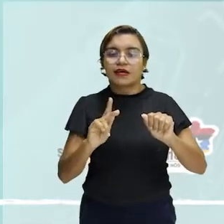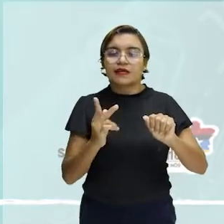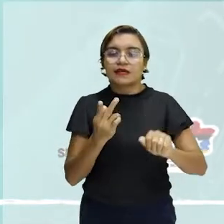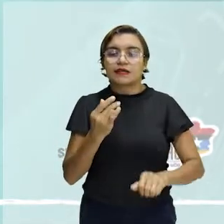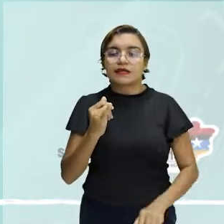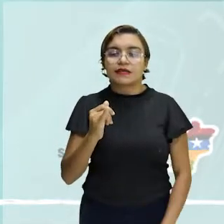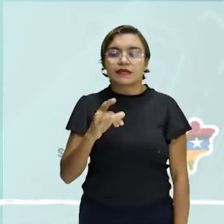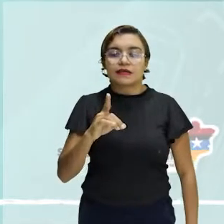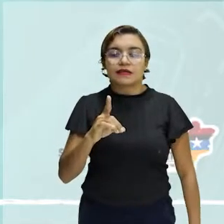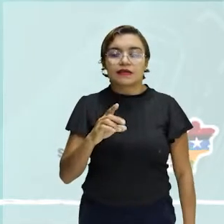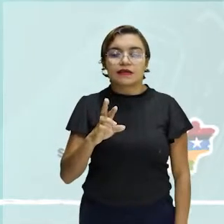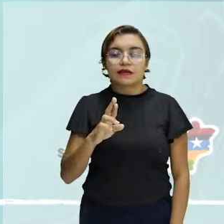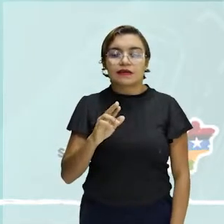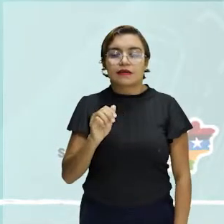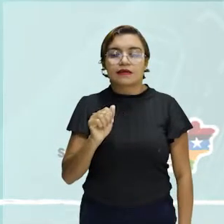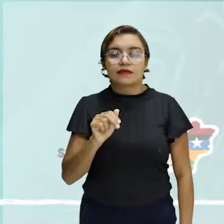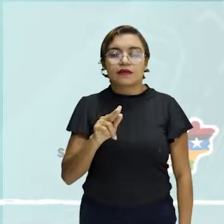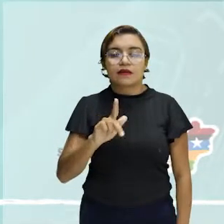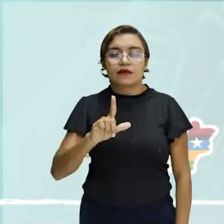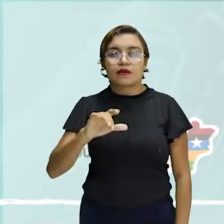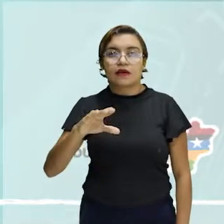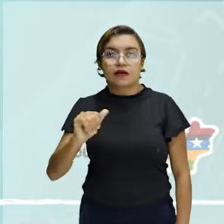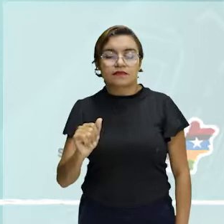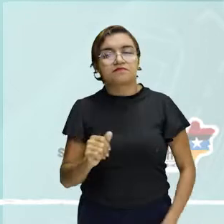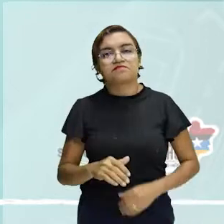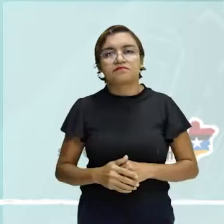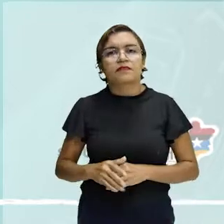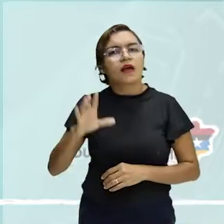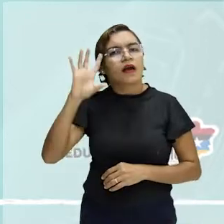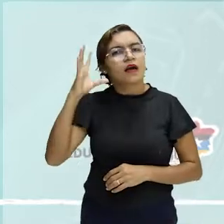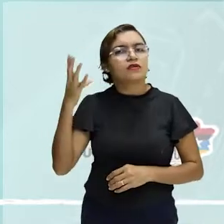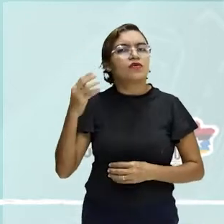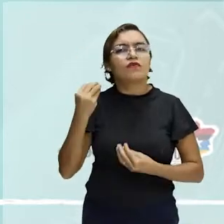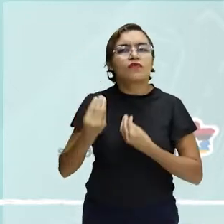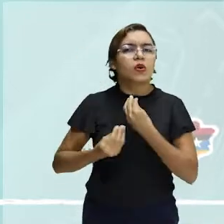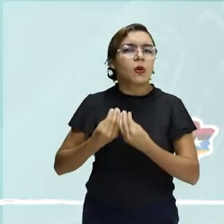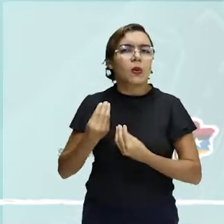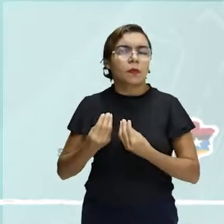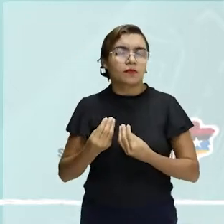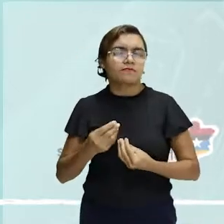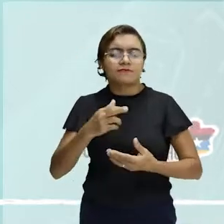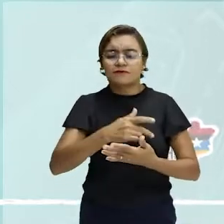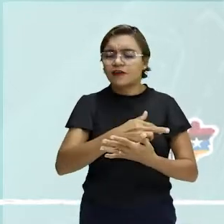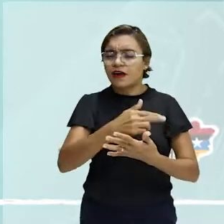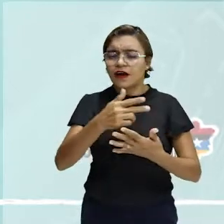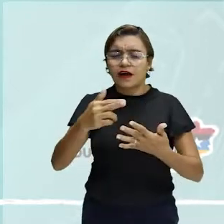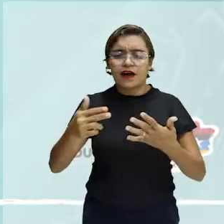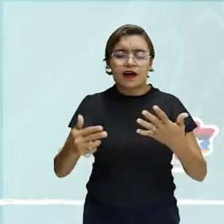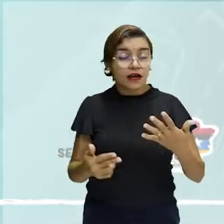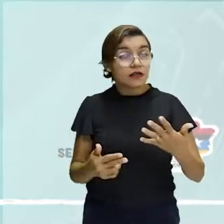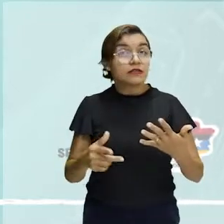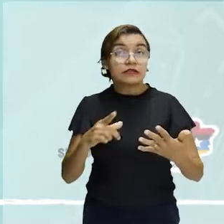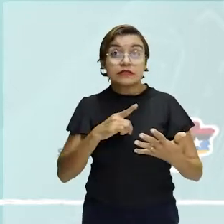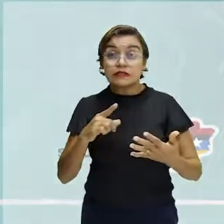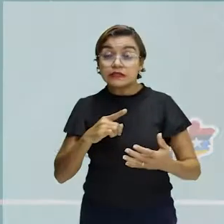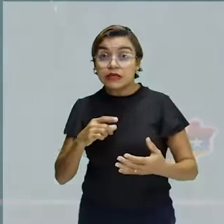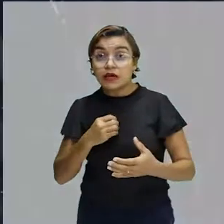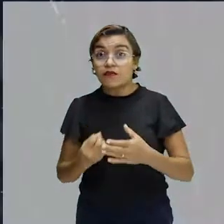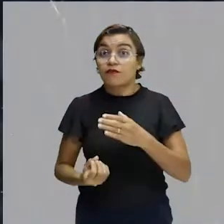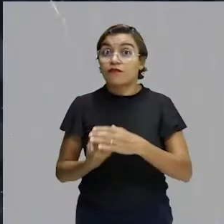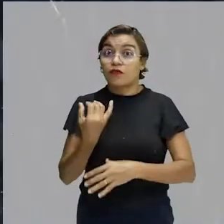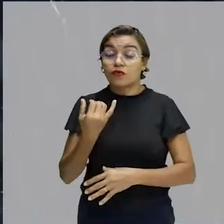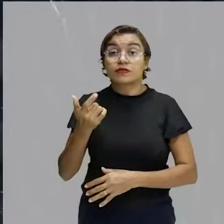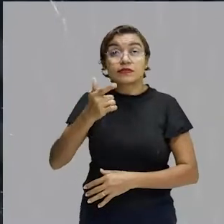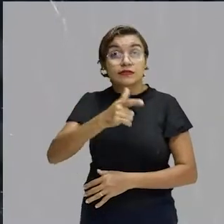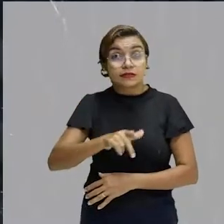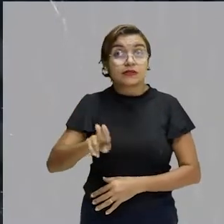gera problemas para o país. Qual é a solução, Marcos? Diversificar, galera, né? Principalmente com a utilização de fontes renováveis.